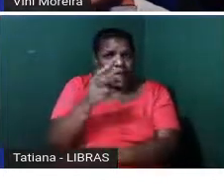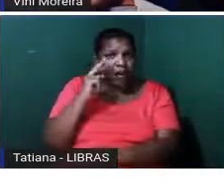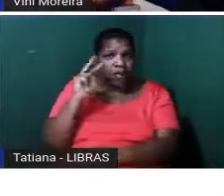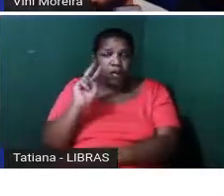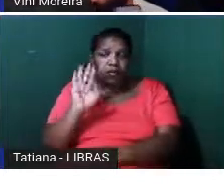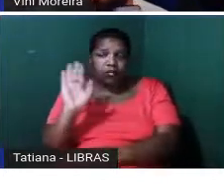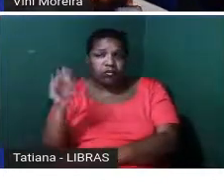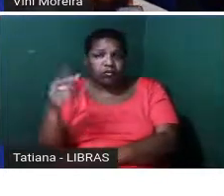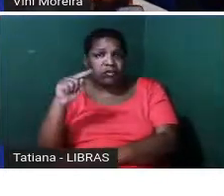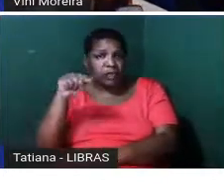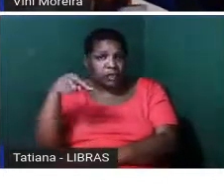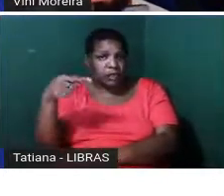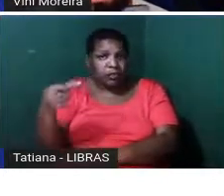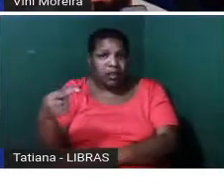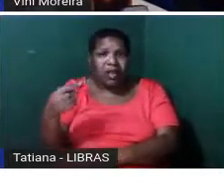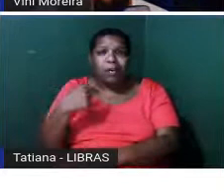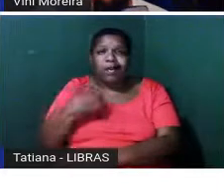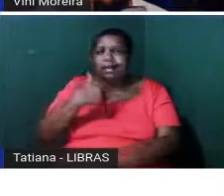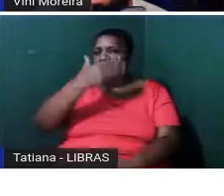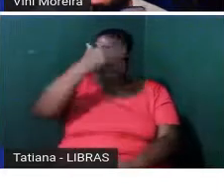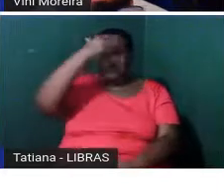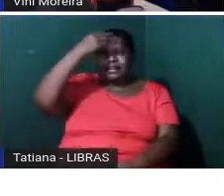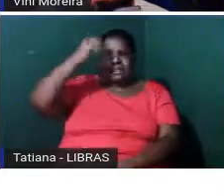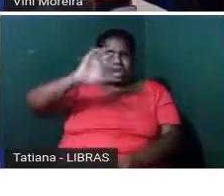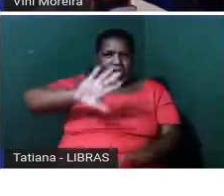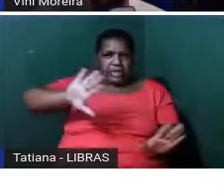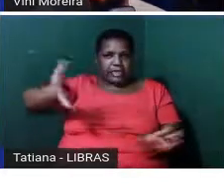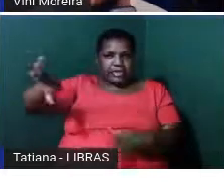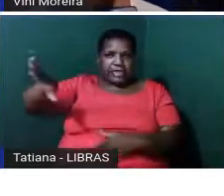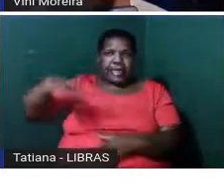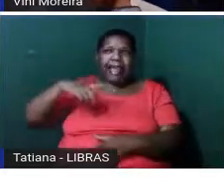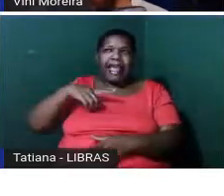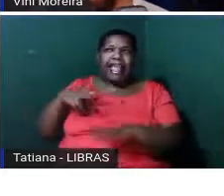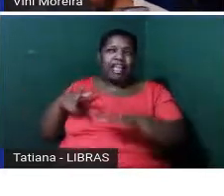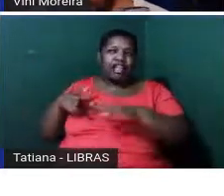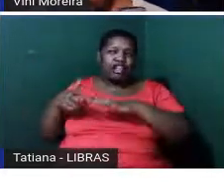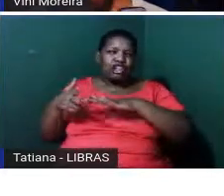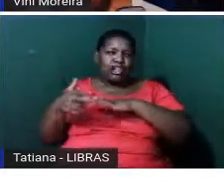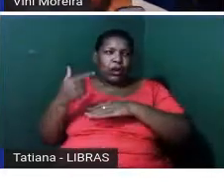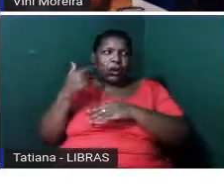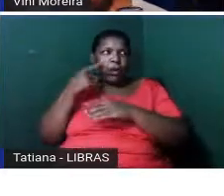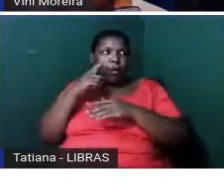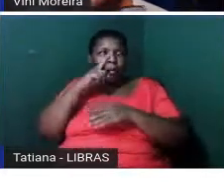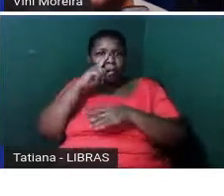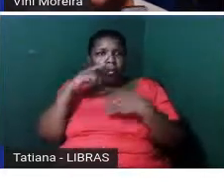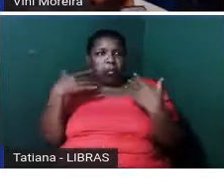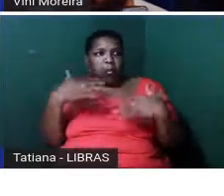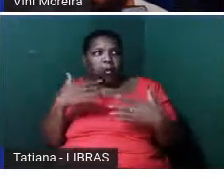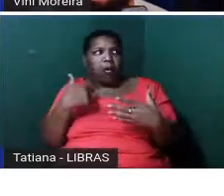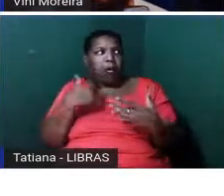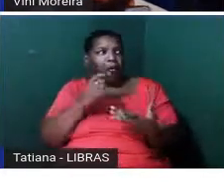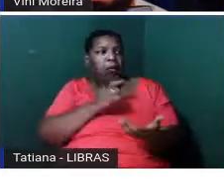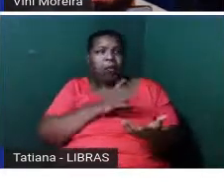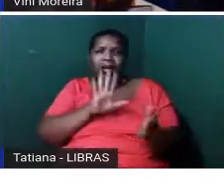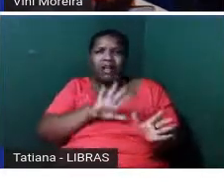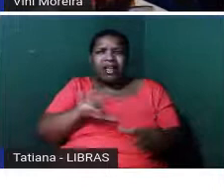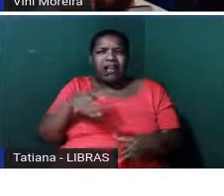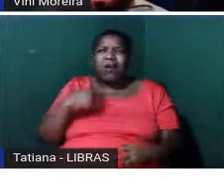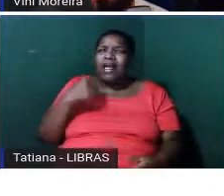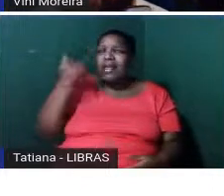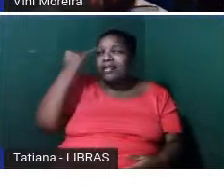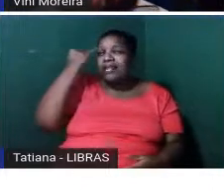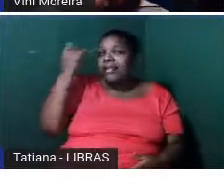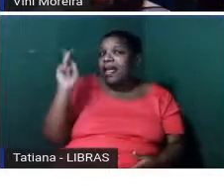fora mas eu queria desmistificar o que que é edição e a gente tem uma ideia muito